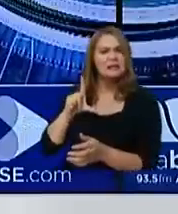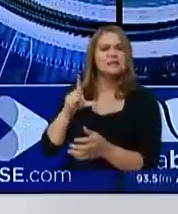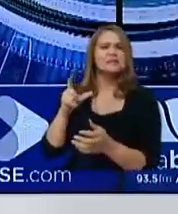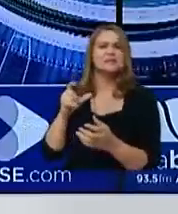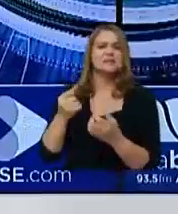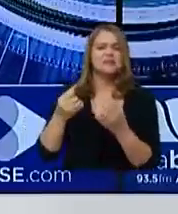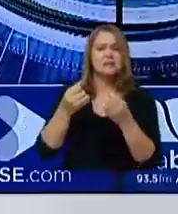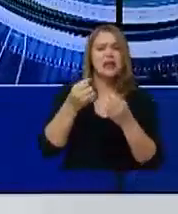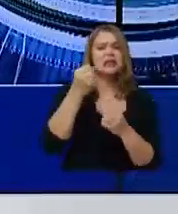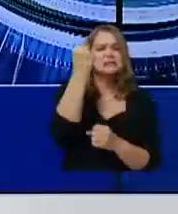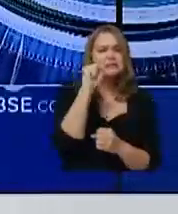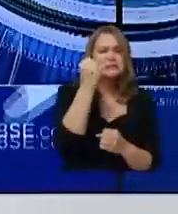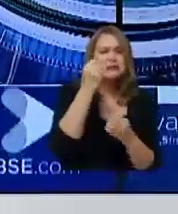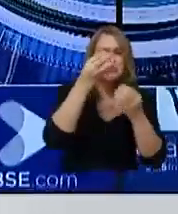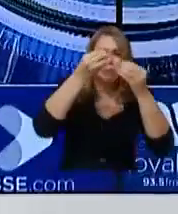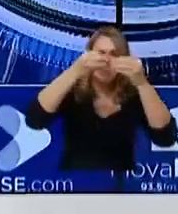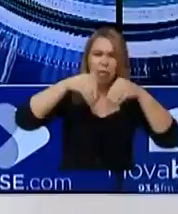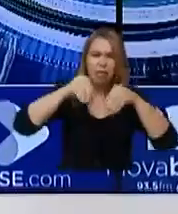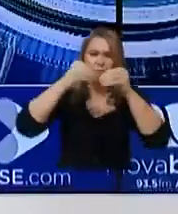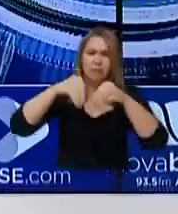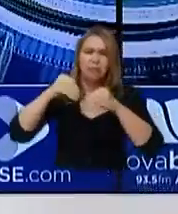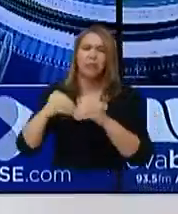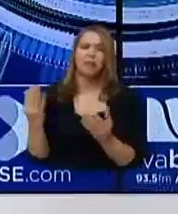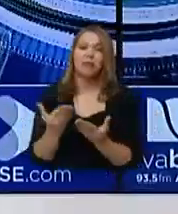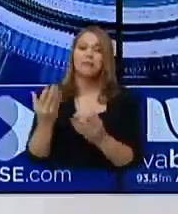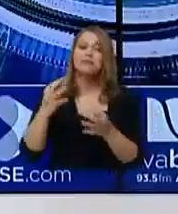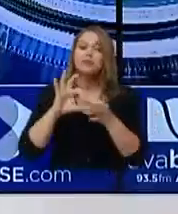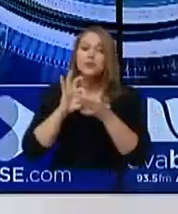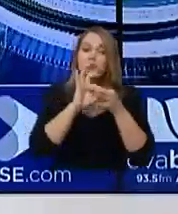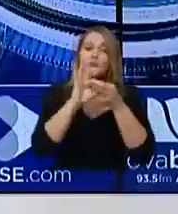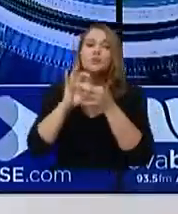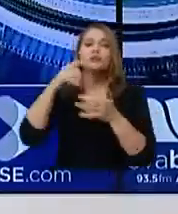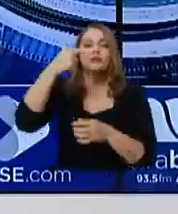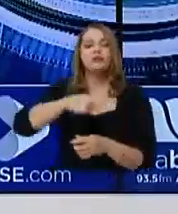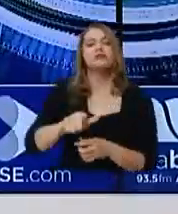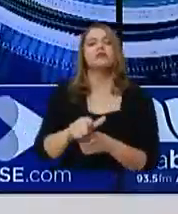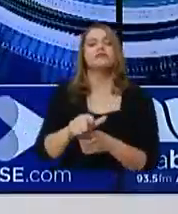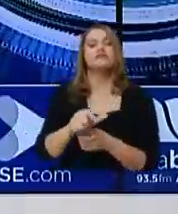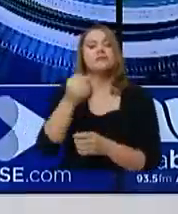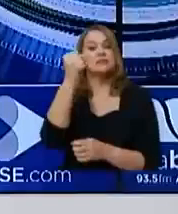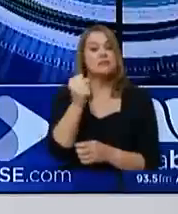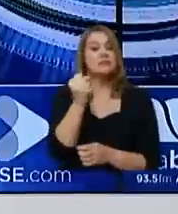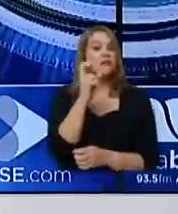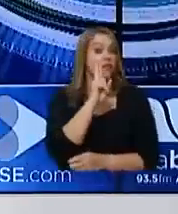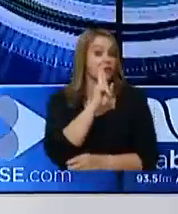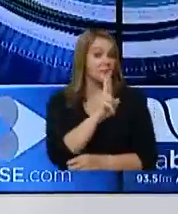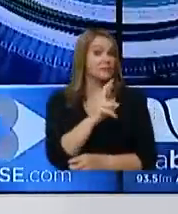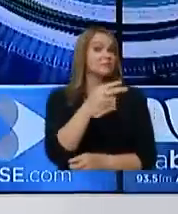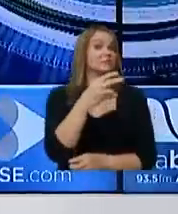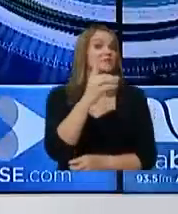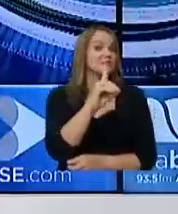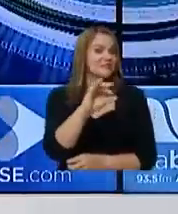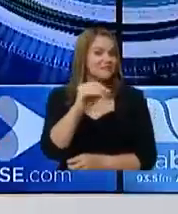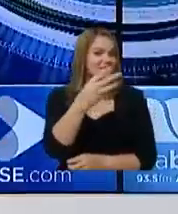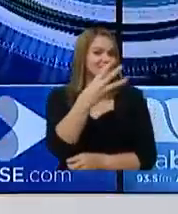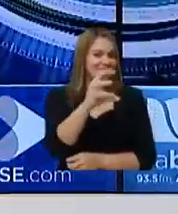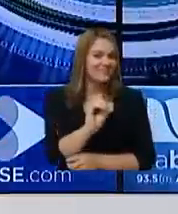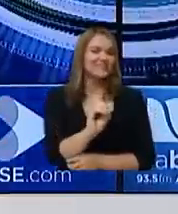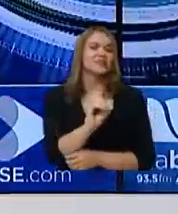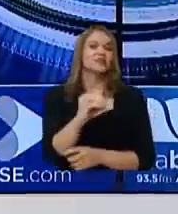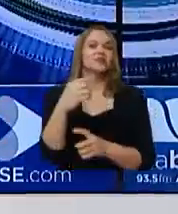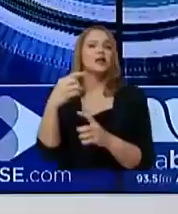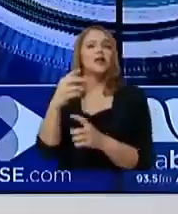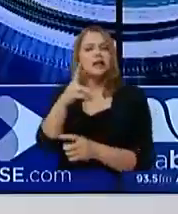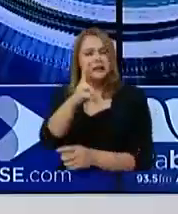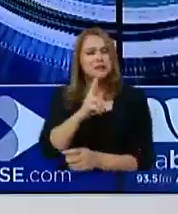mas Sergipe não vai permitir isso não senhor Rogério vai dar a resposta no dia 30 que o povo quer saber responde aí como foi